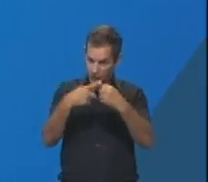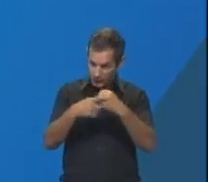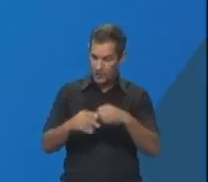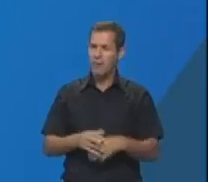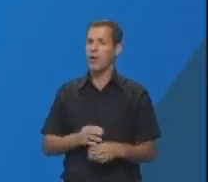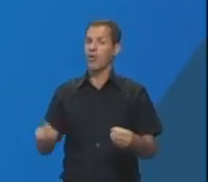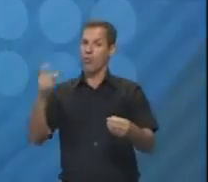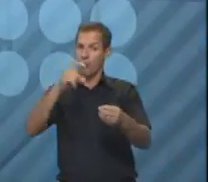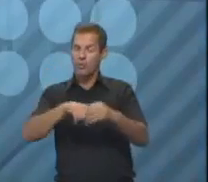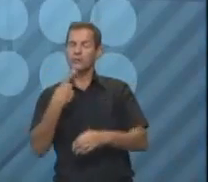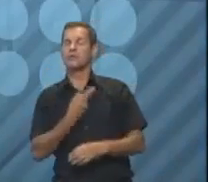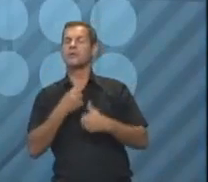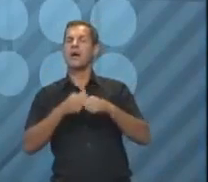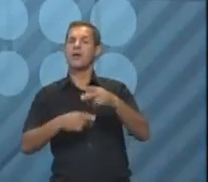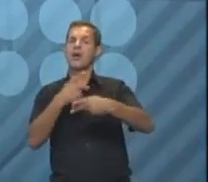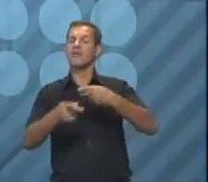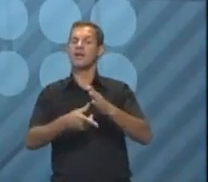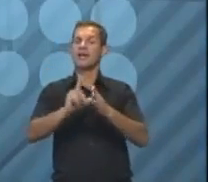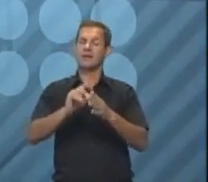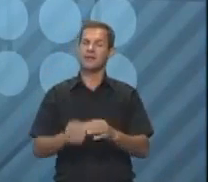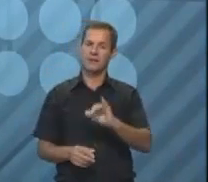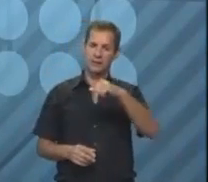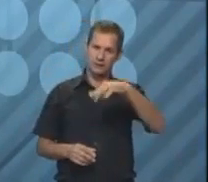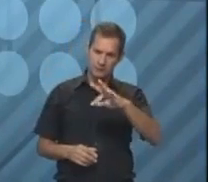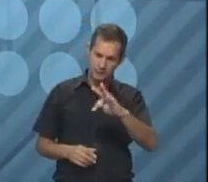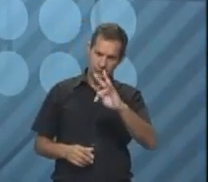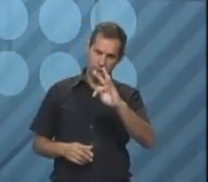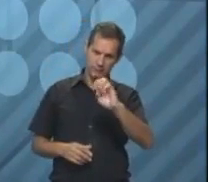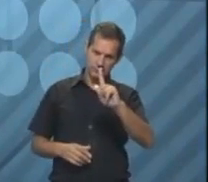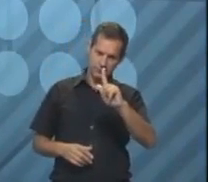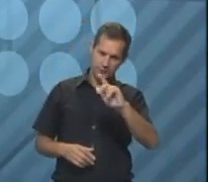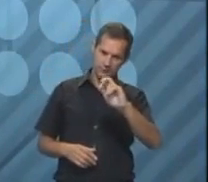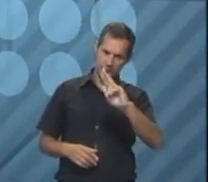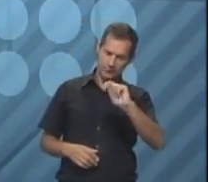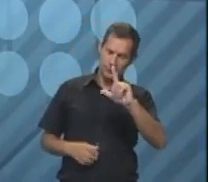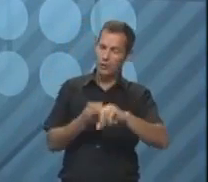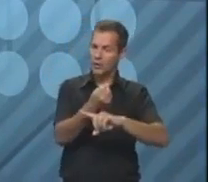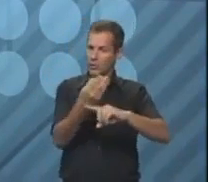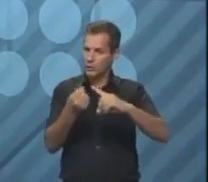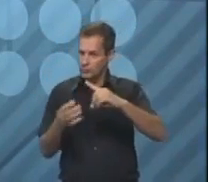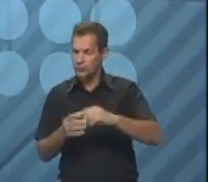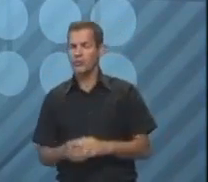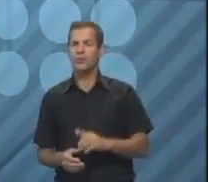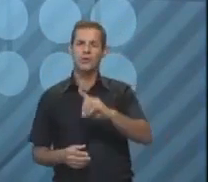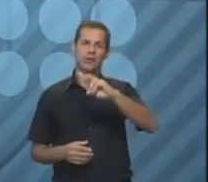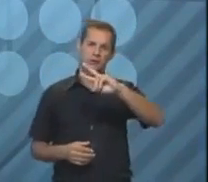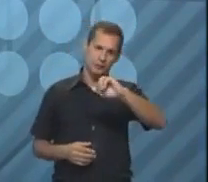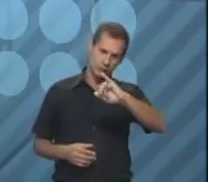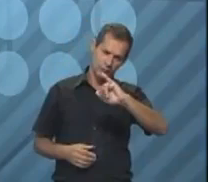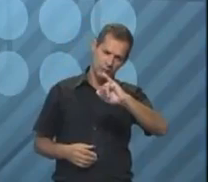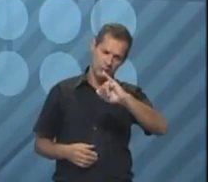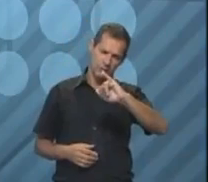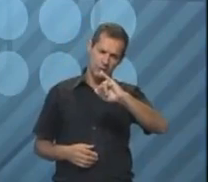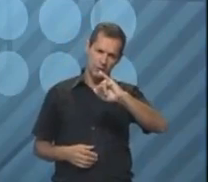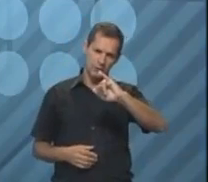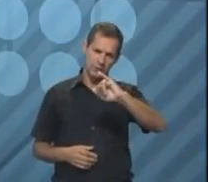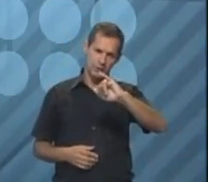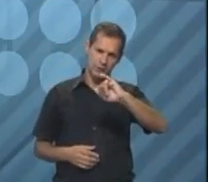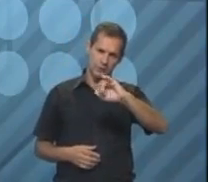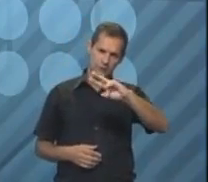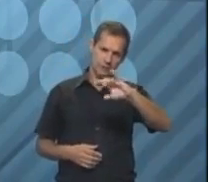Então, retomando ao que nós estávamos falando sobre as integrais de função de uma variável, além de nos fornecer